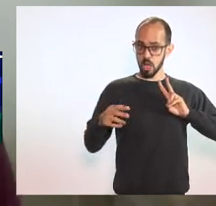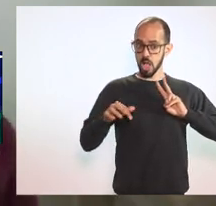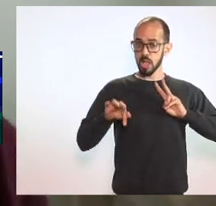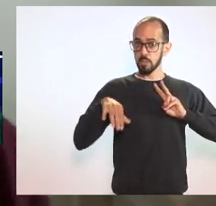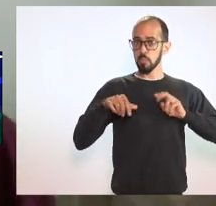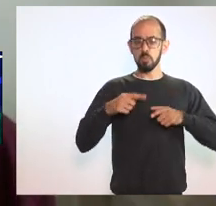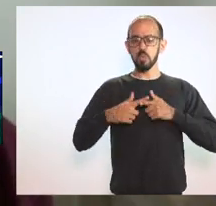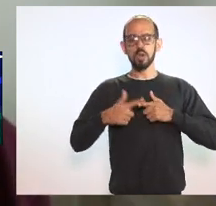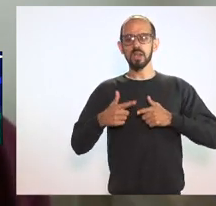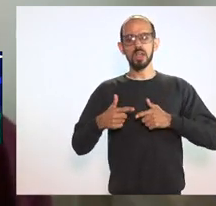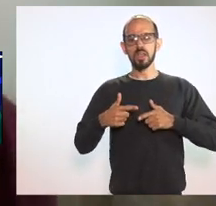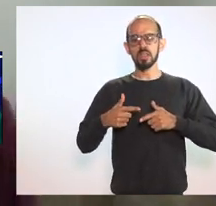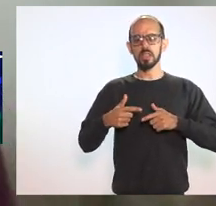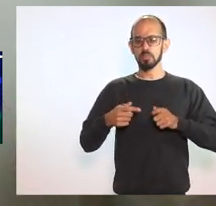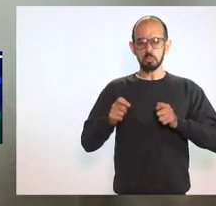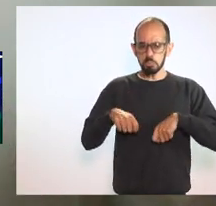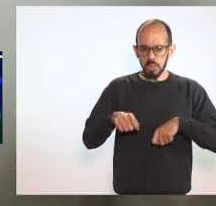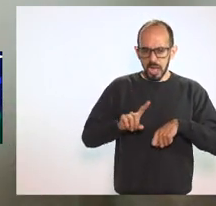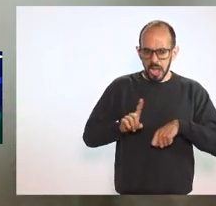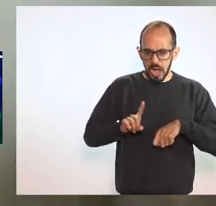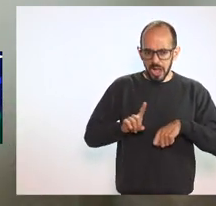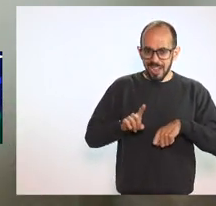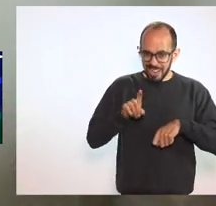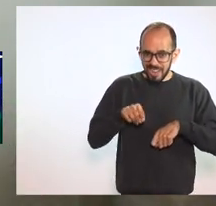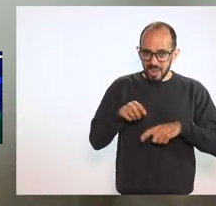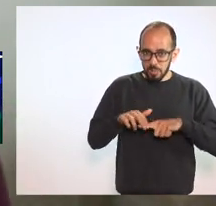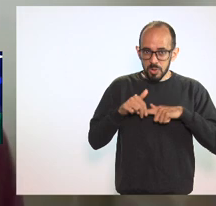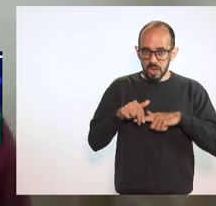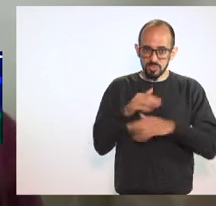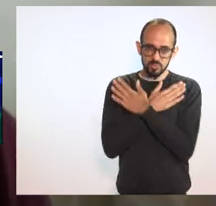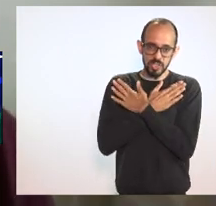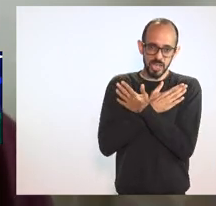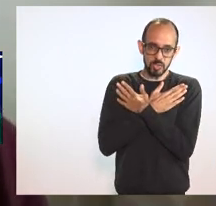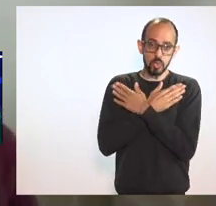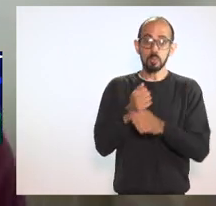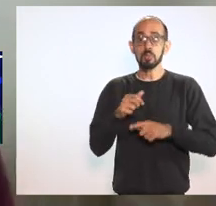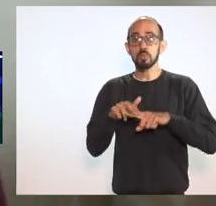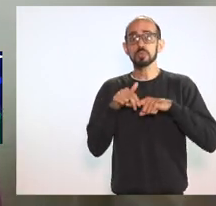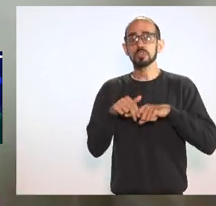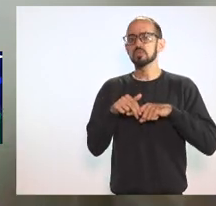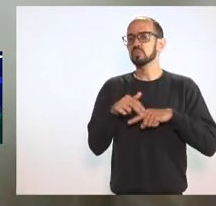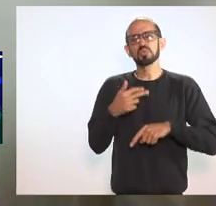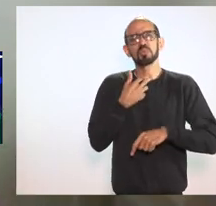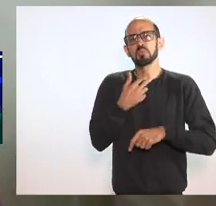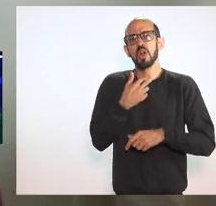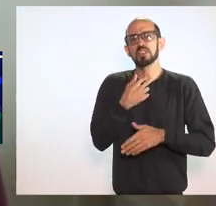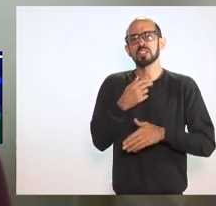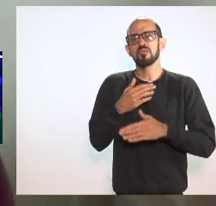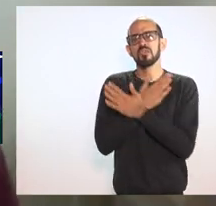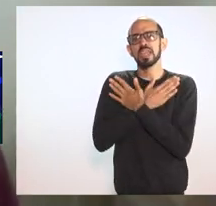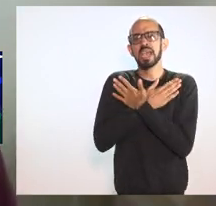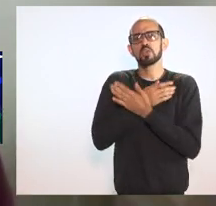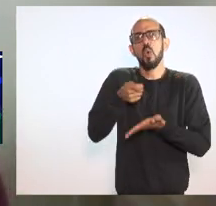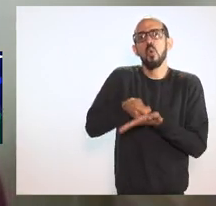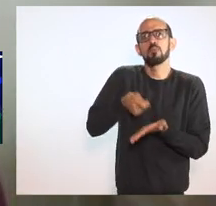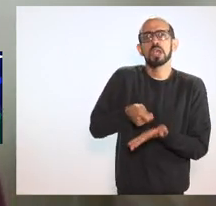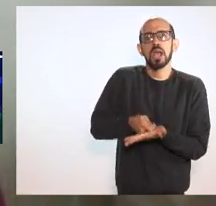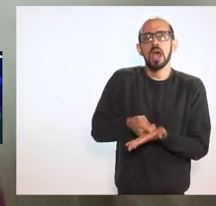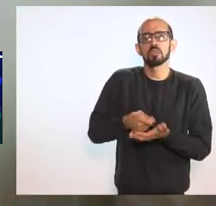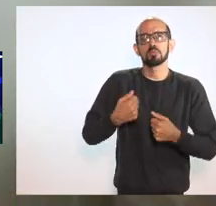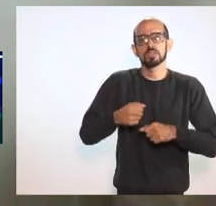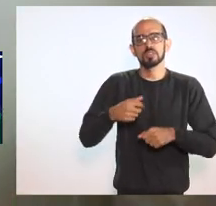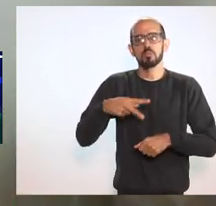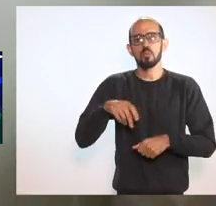o feriado se pode corpo todinho com essa dúvida não haveria ficaria o falante de você excelência